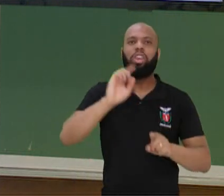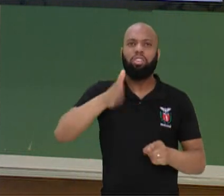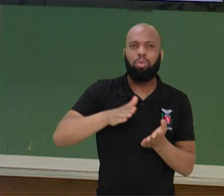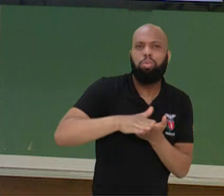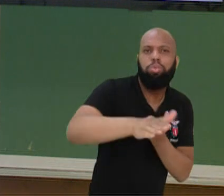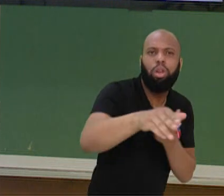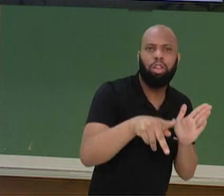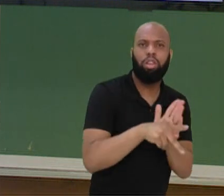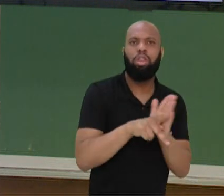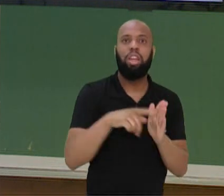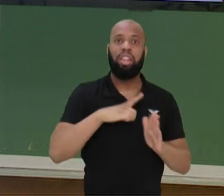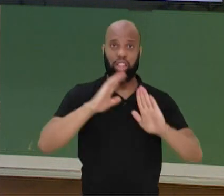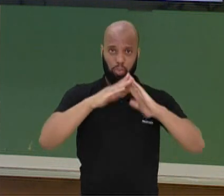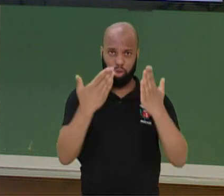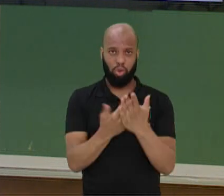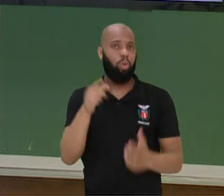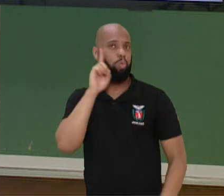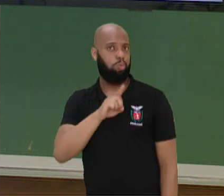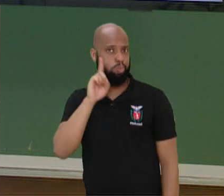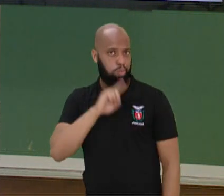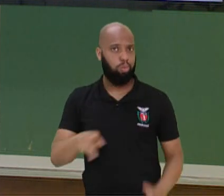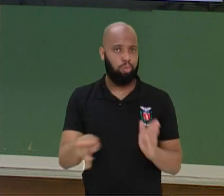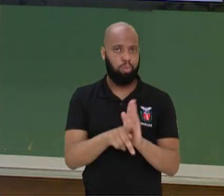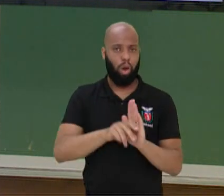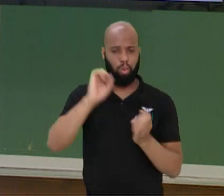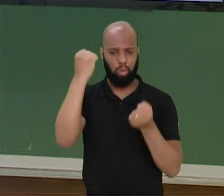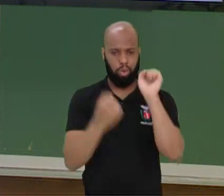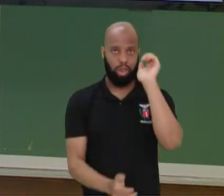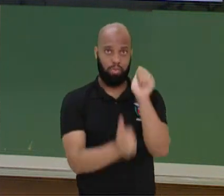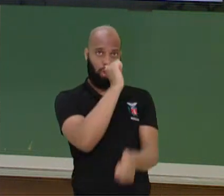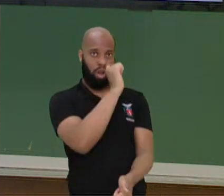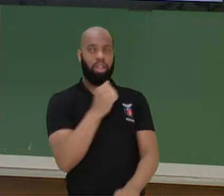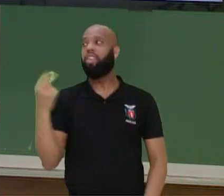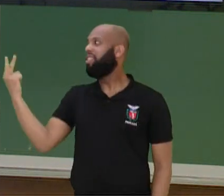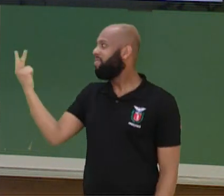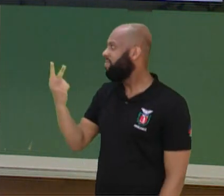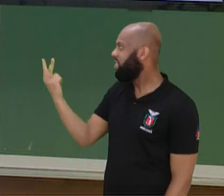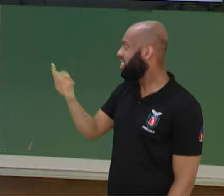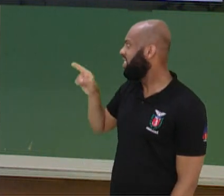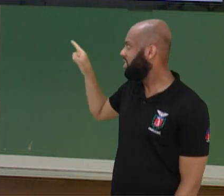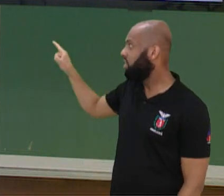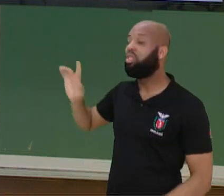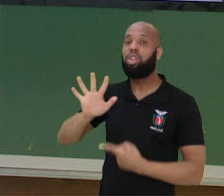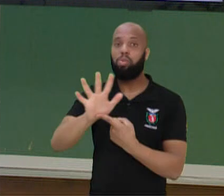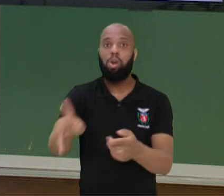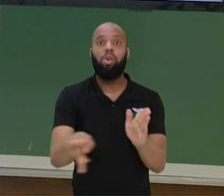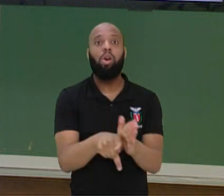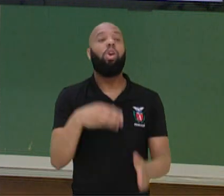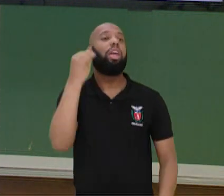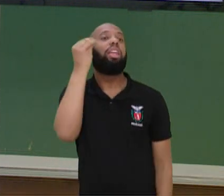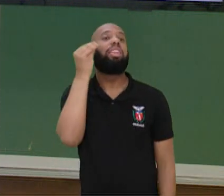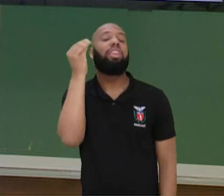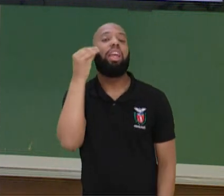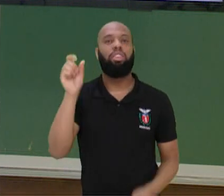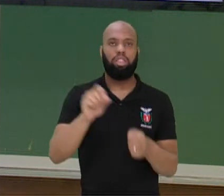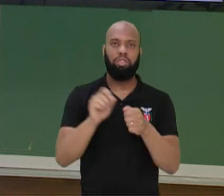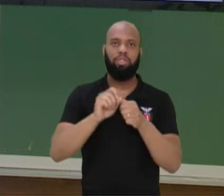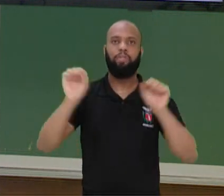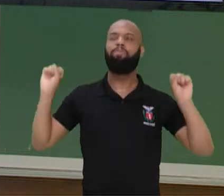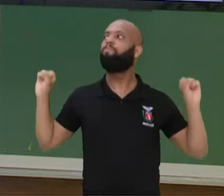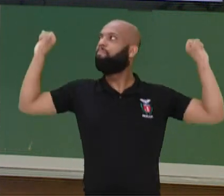publicados pelo Colégio Americano de Medicina do Esporte, esses são os 2 exercícios indicados para que seja feito esse